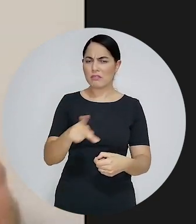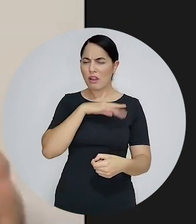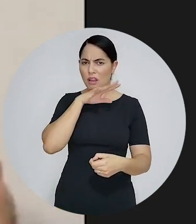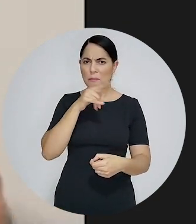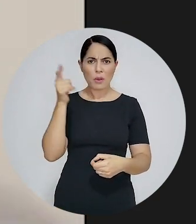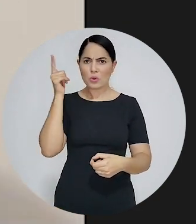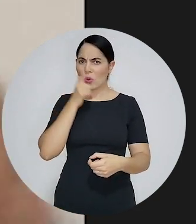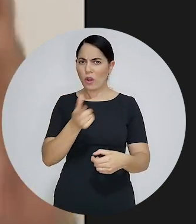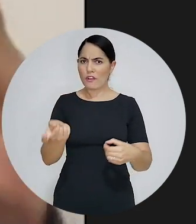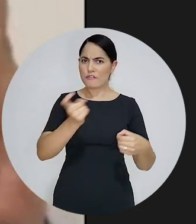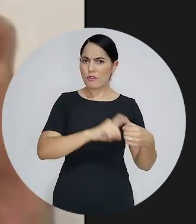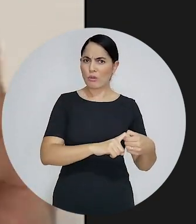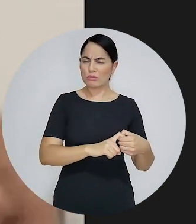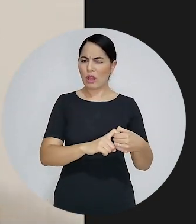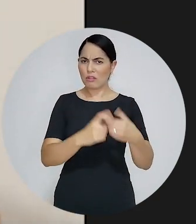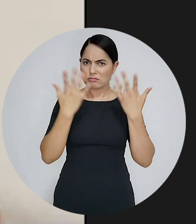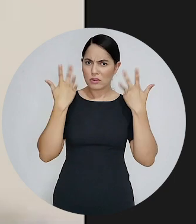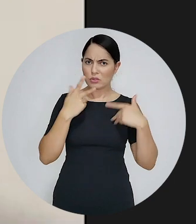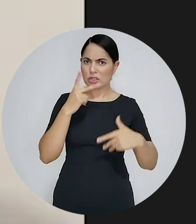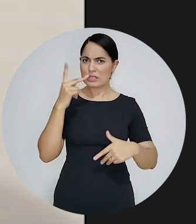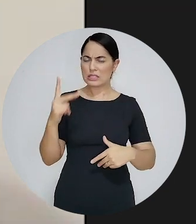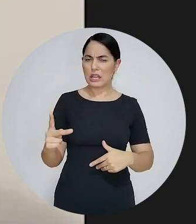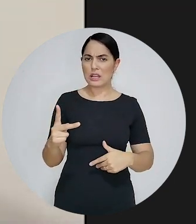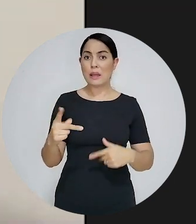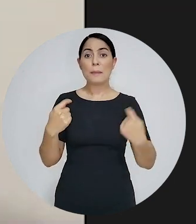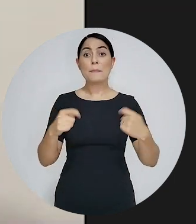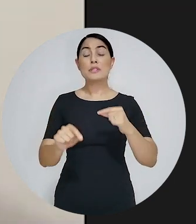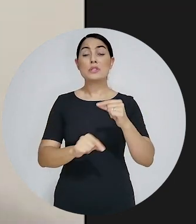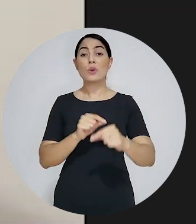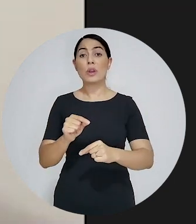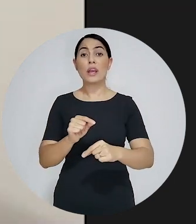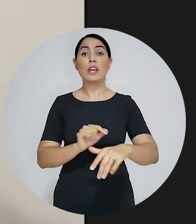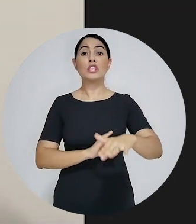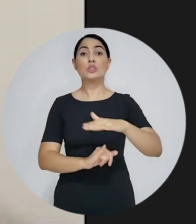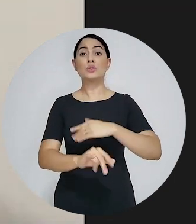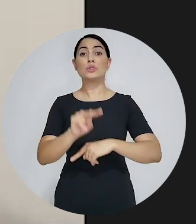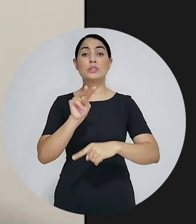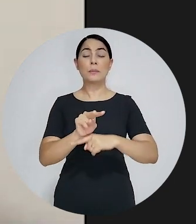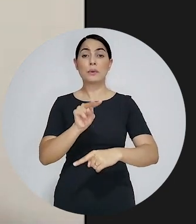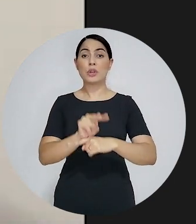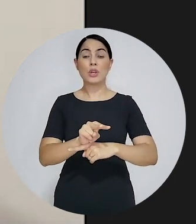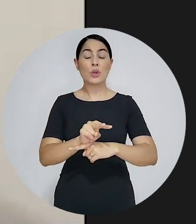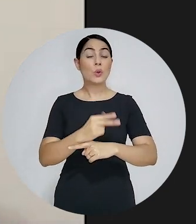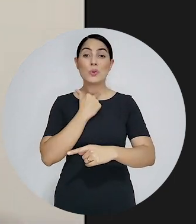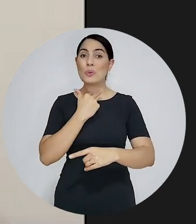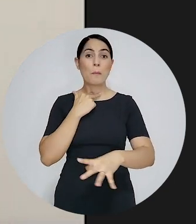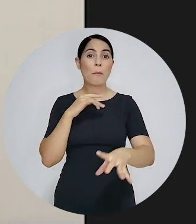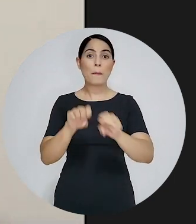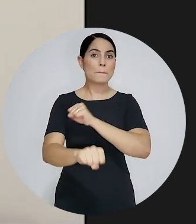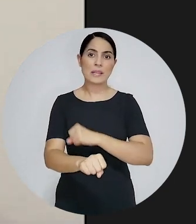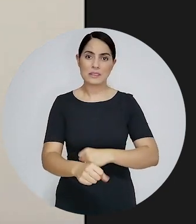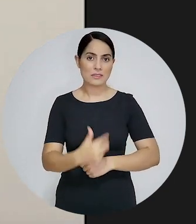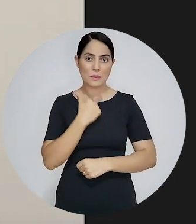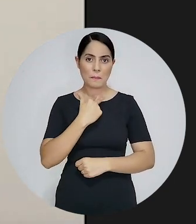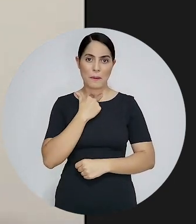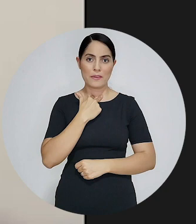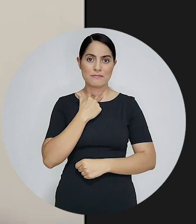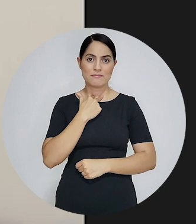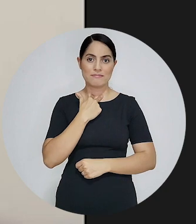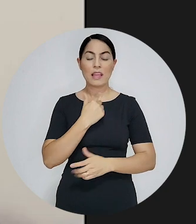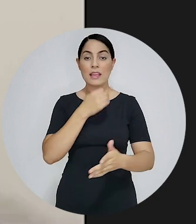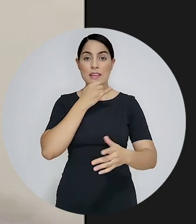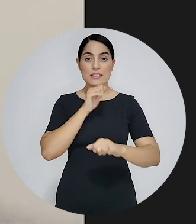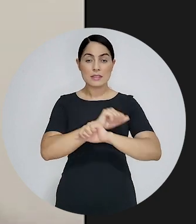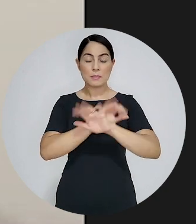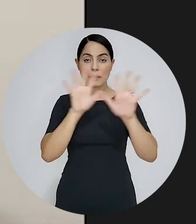ser devolvido para o seu habitat natural, ele deve ser encaminhado para instituições de proteção. Nunca